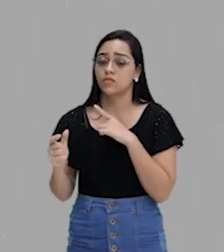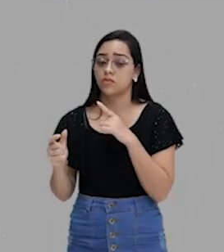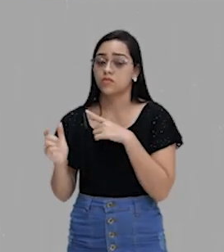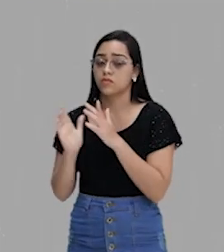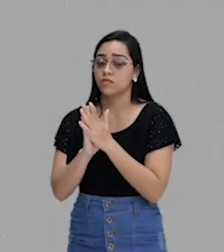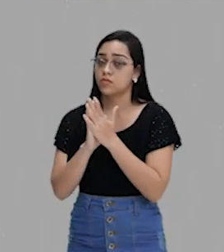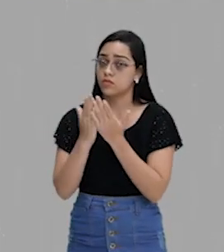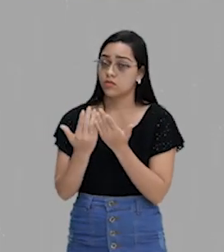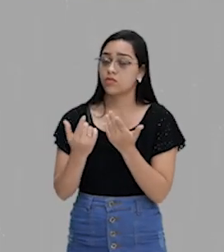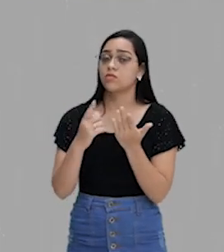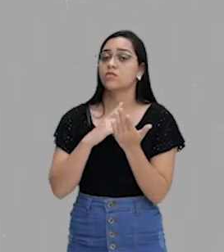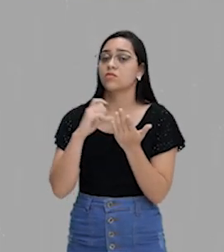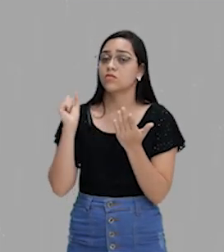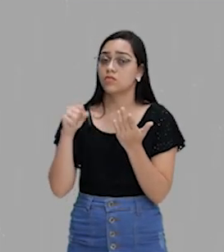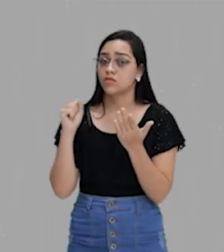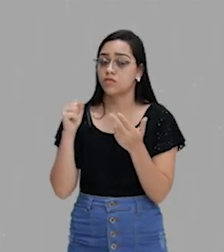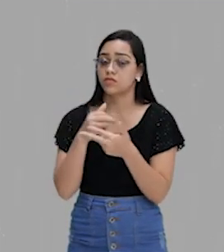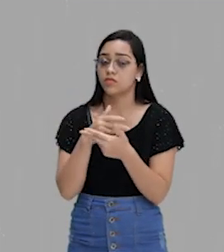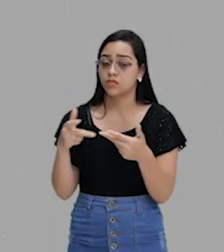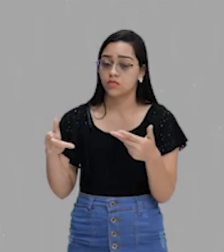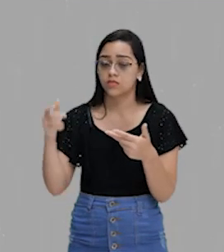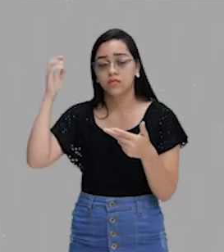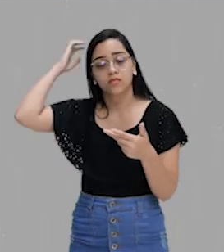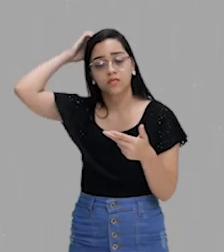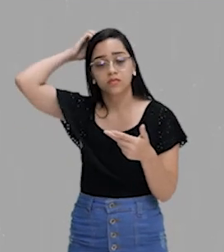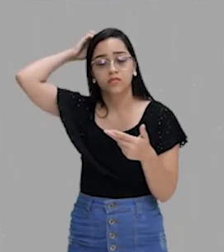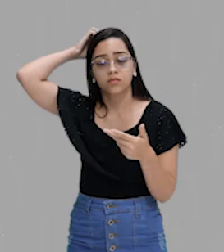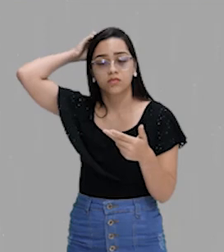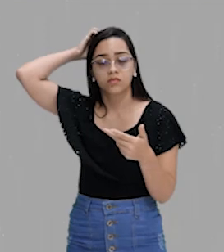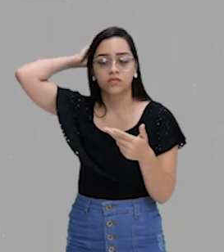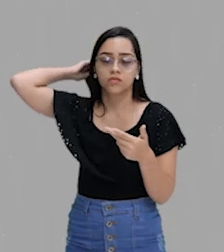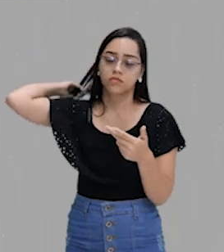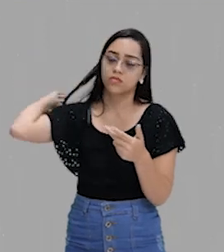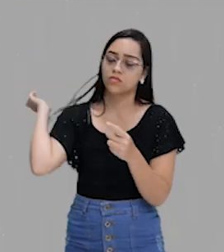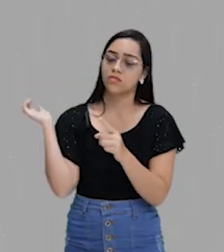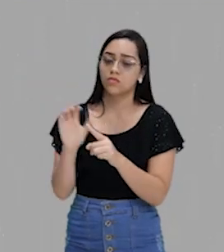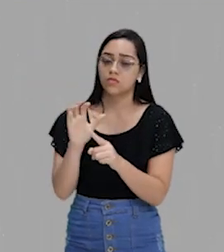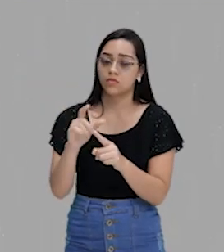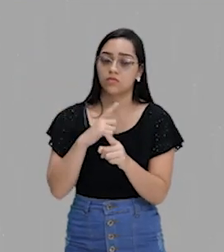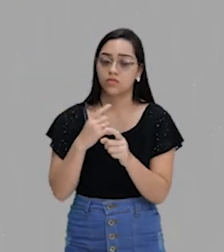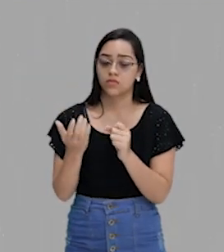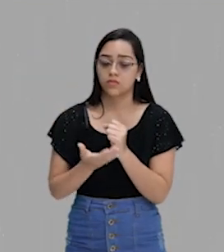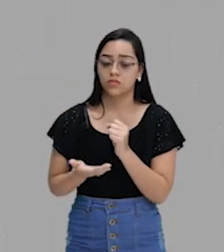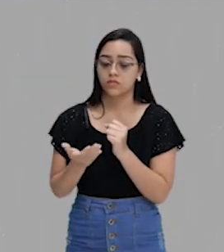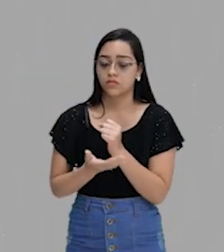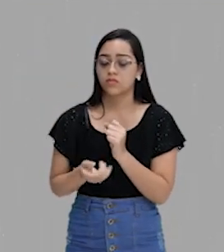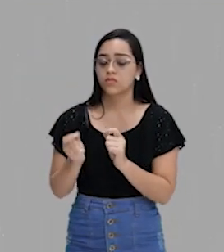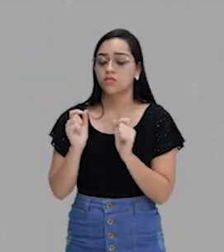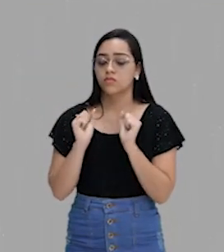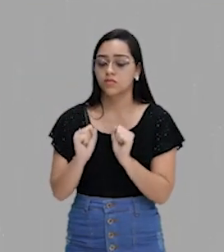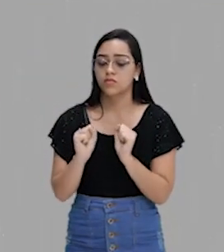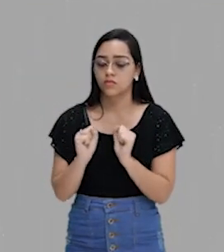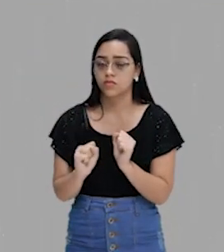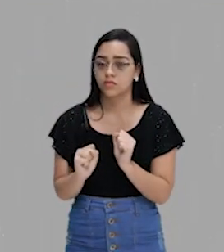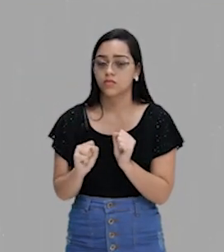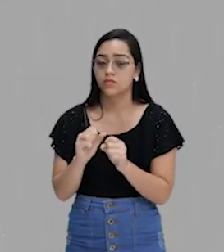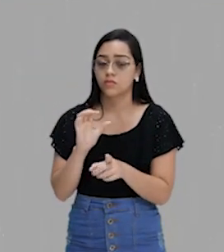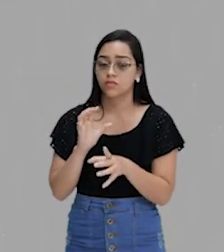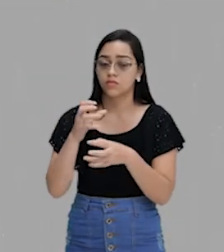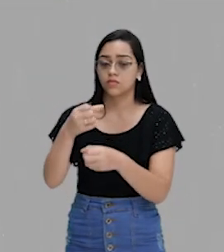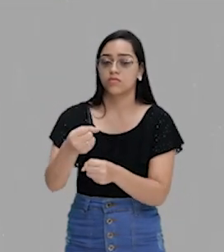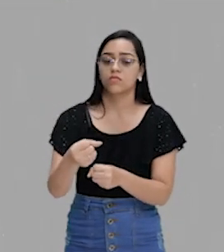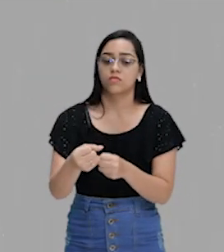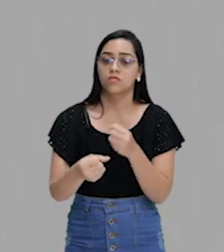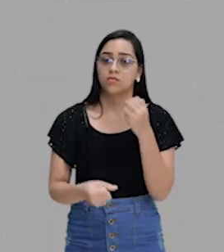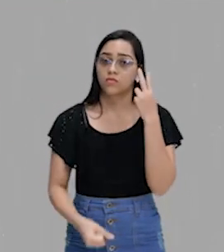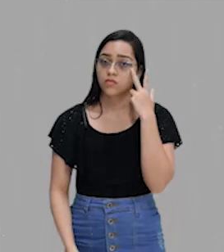essa obra trouxe um grande frisson na época e é uma das bases para defender o naturalismo.